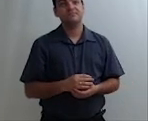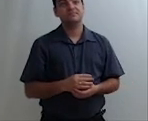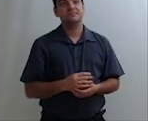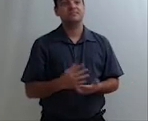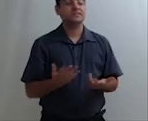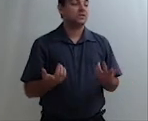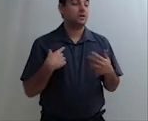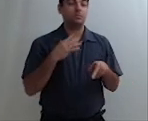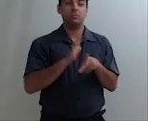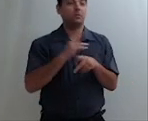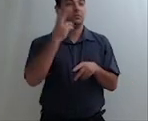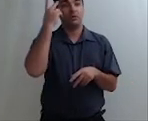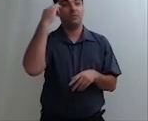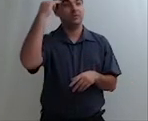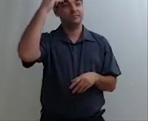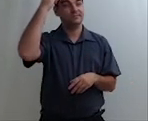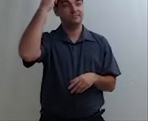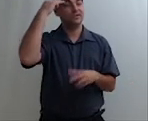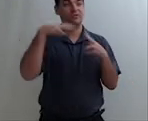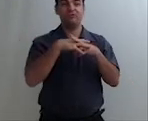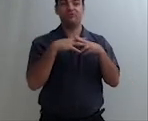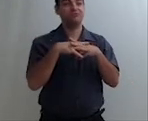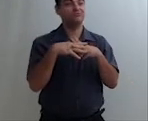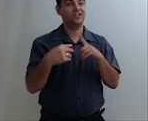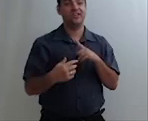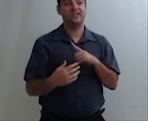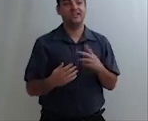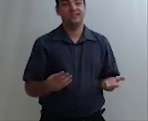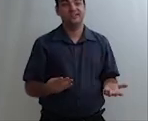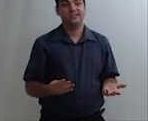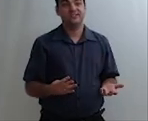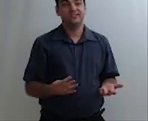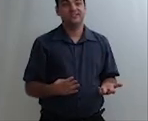própria memória né da da nossa